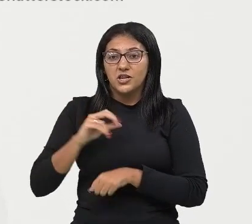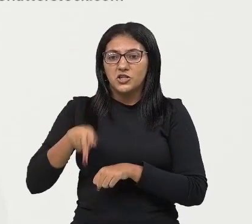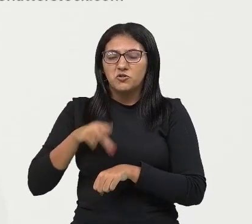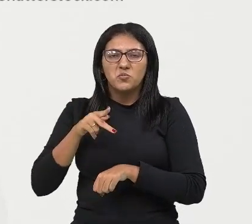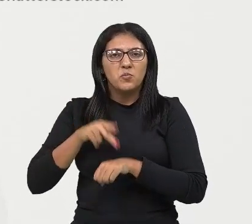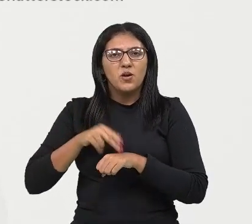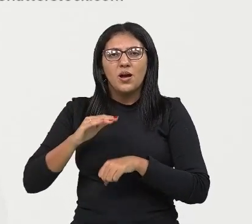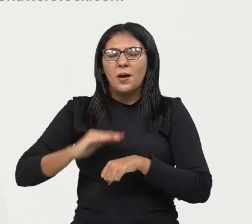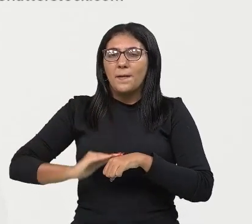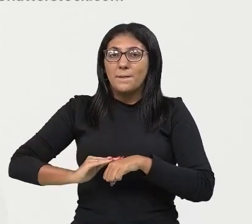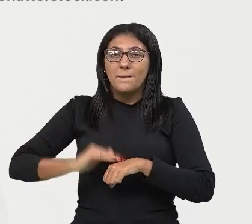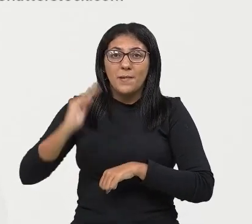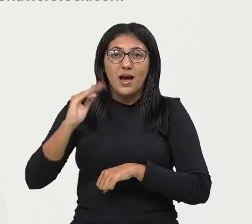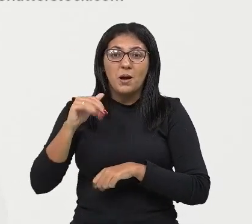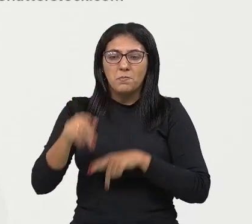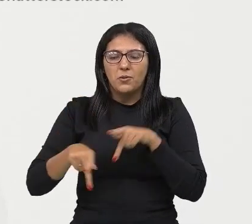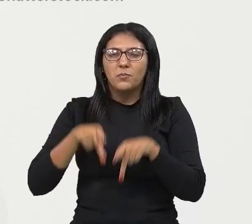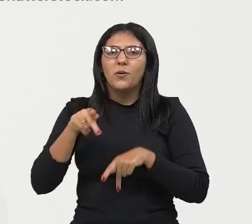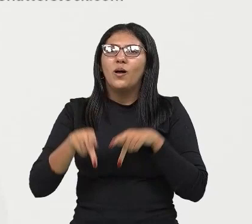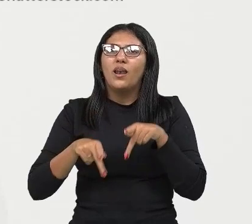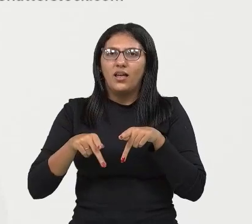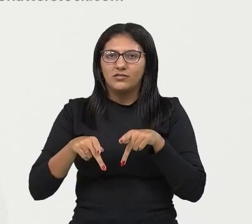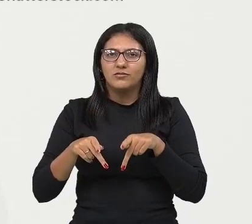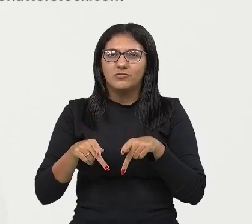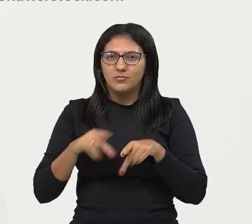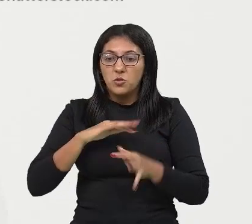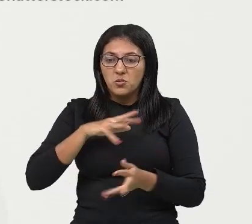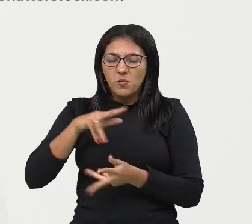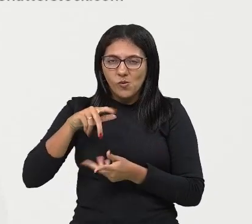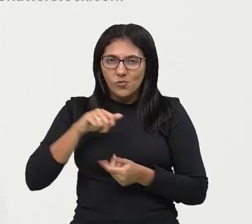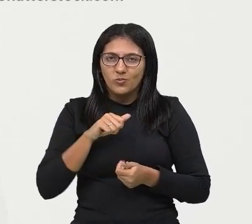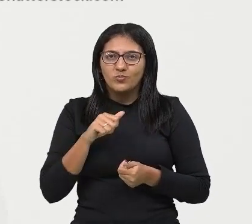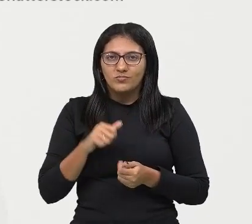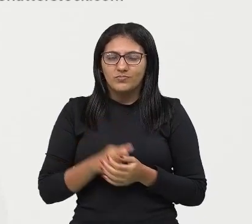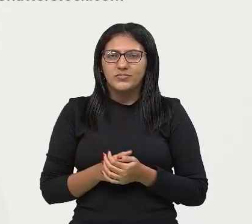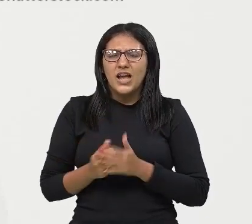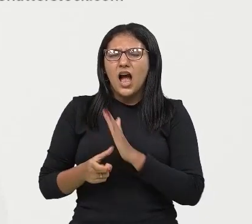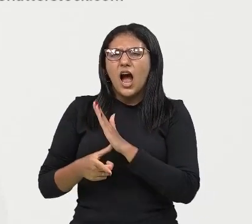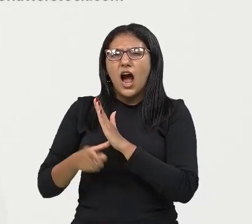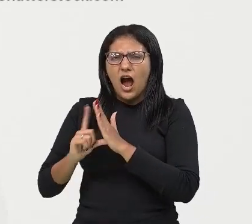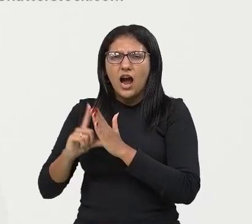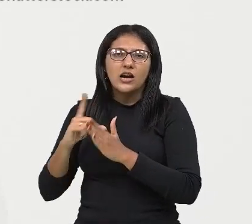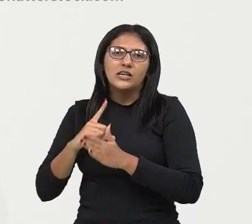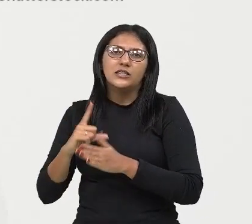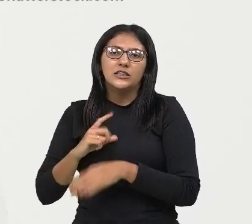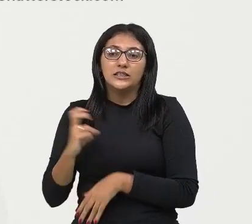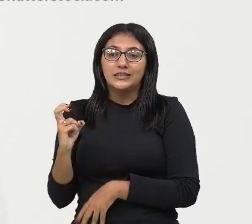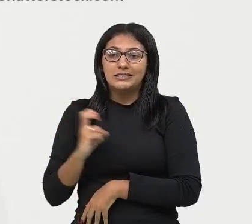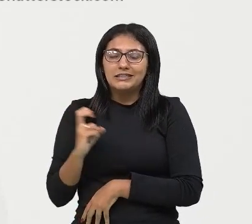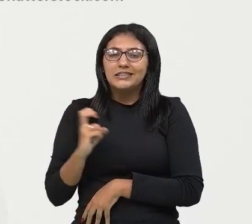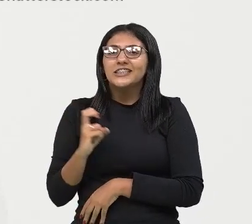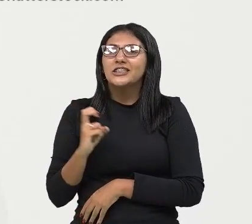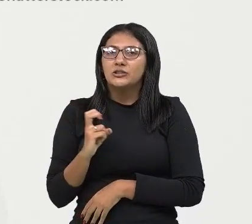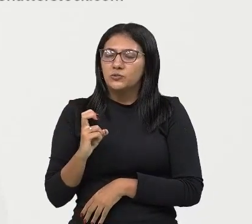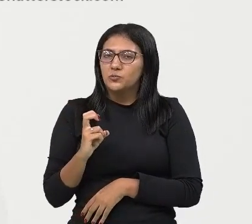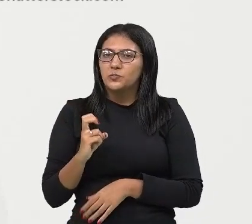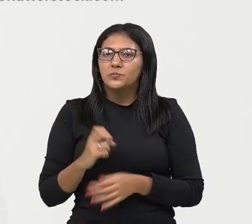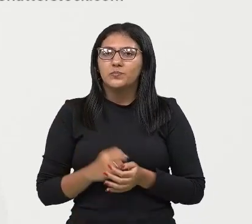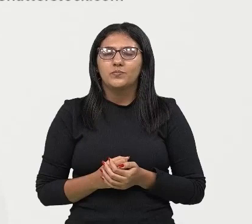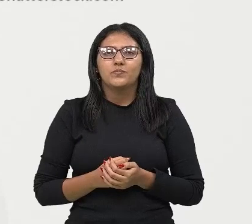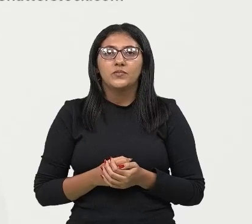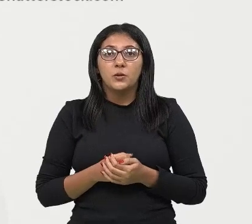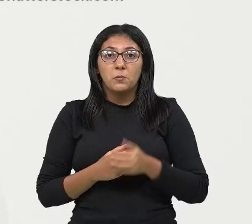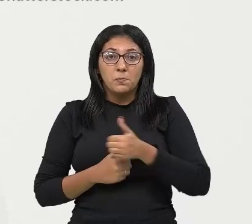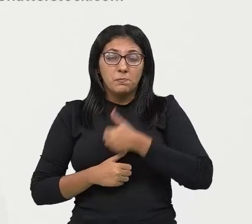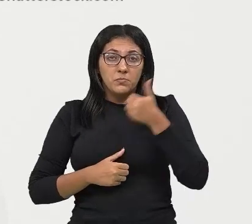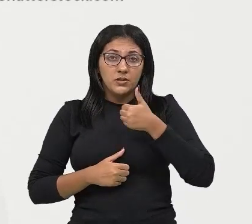mais populoso do mundo, tá? Antes, ele era o 5º mais populoso do mundo. Primeiro